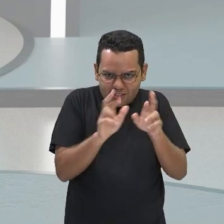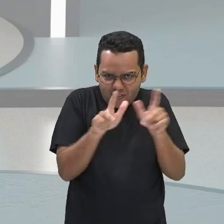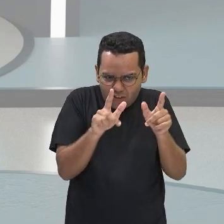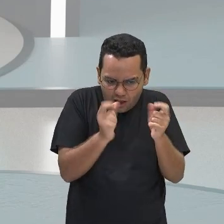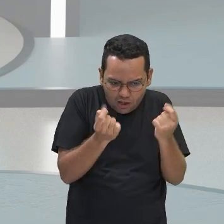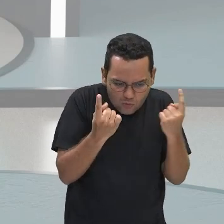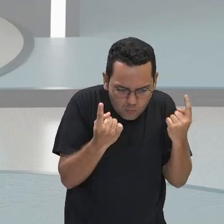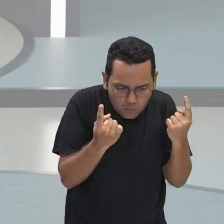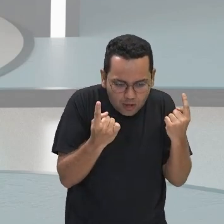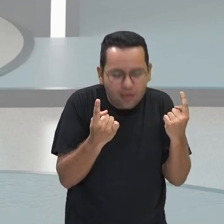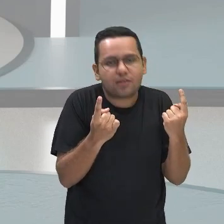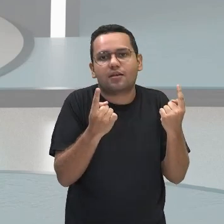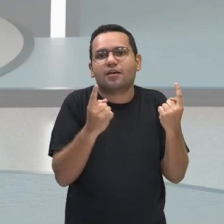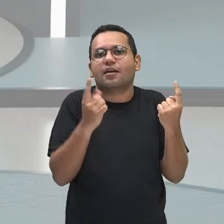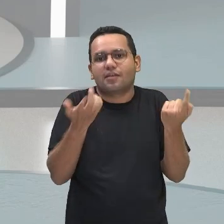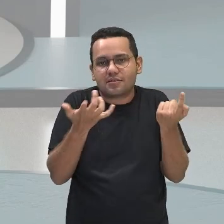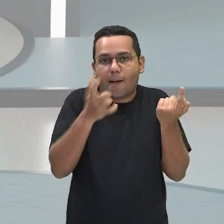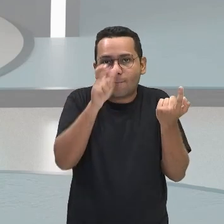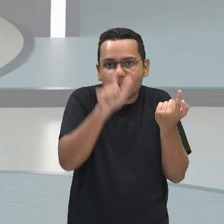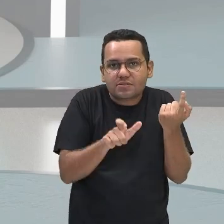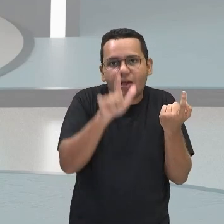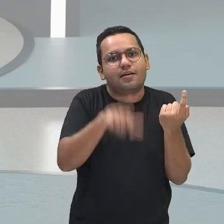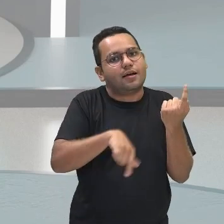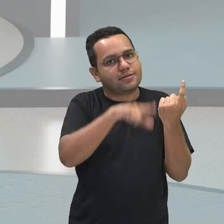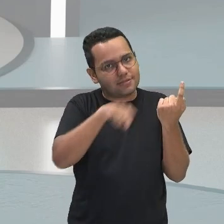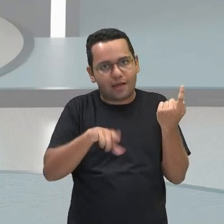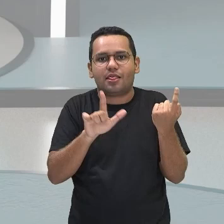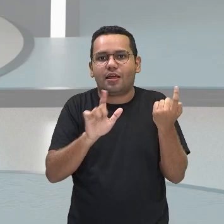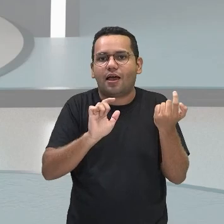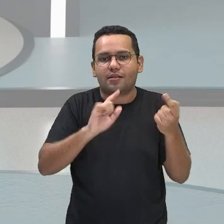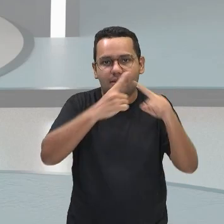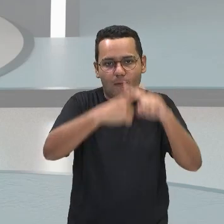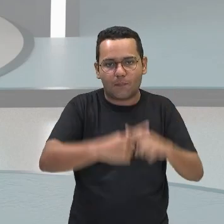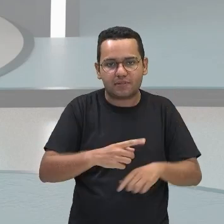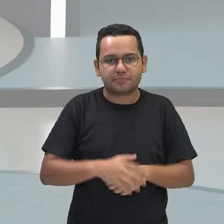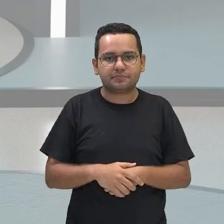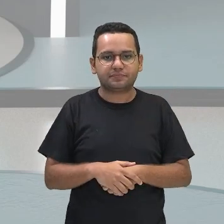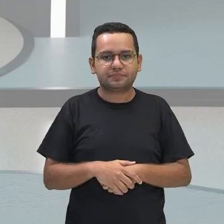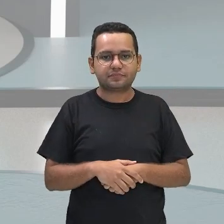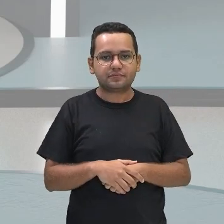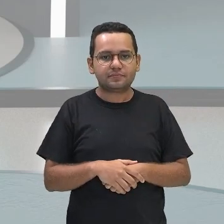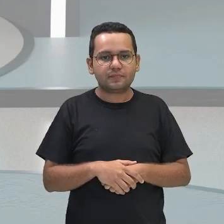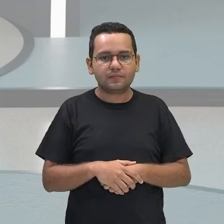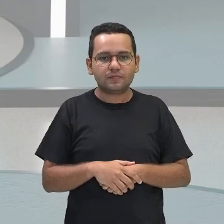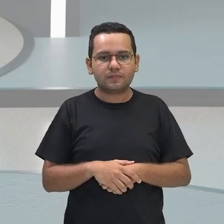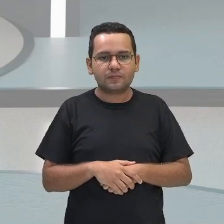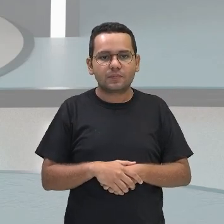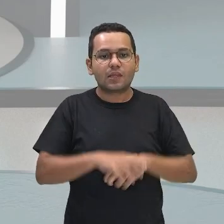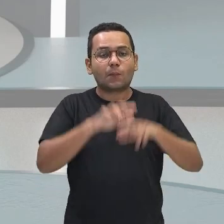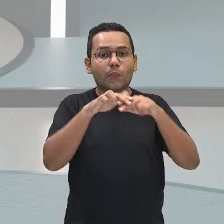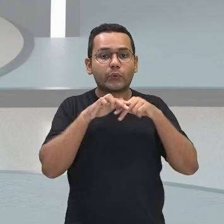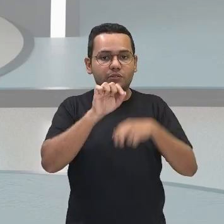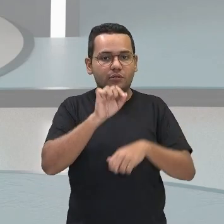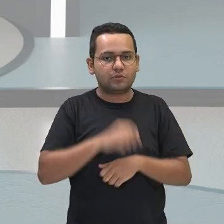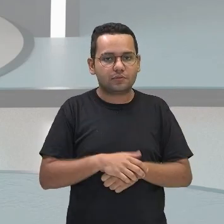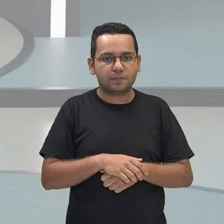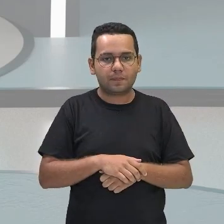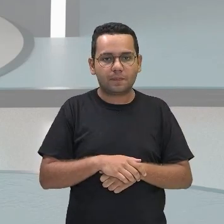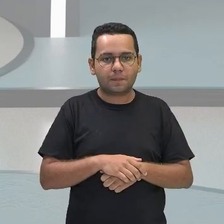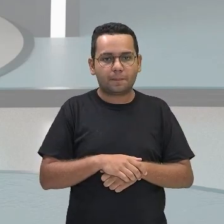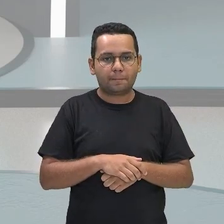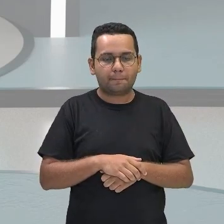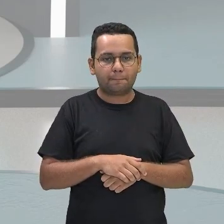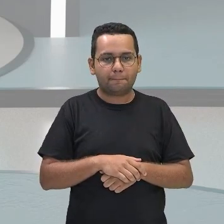modalidade. É dever pessoal de cada atleta assegurar que nenhuma substância proibida entrará em